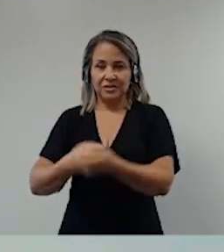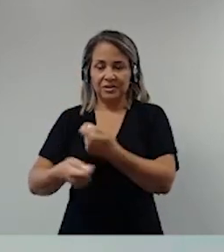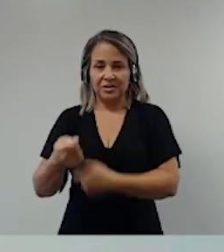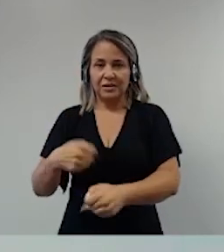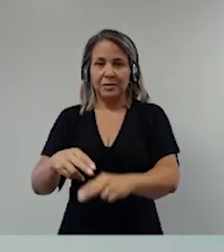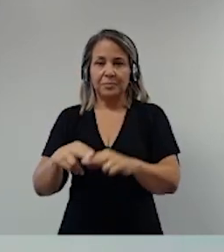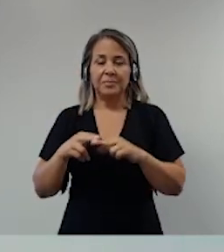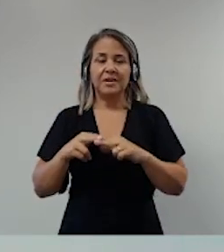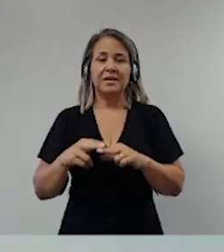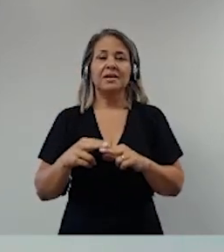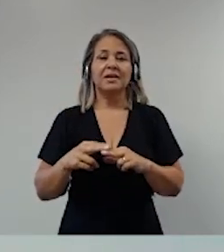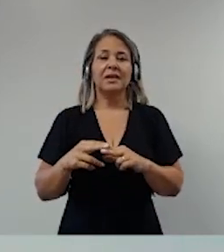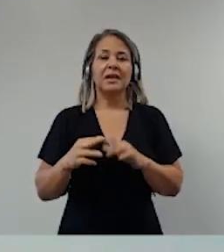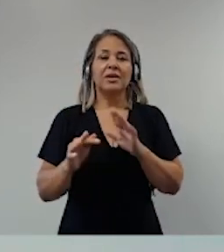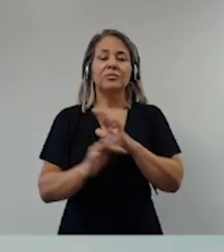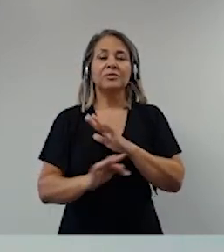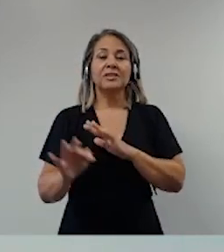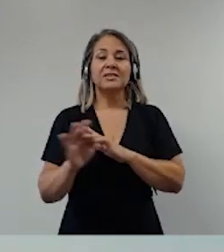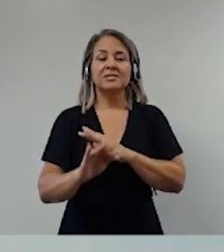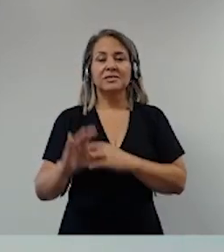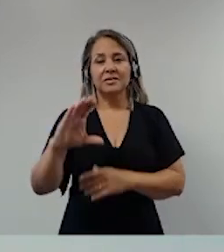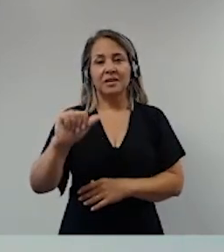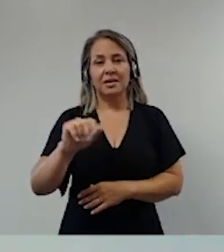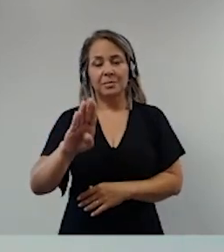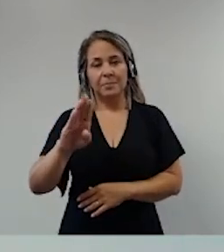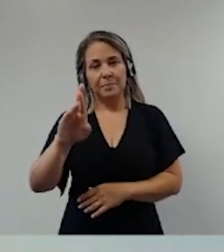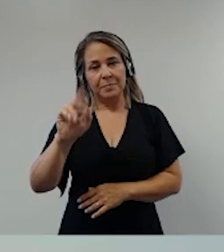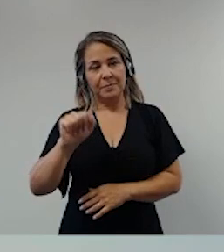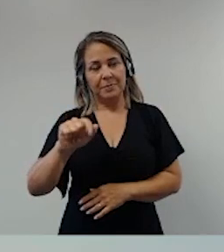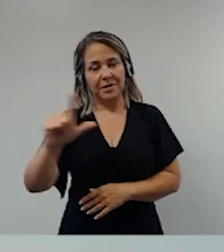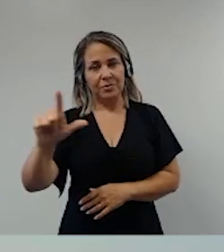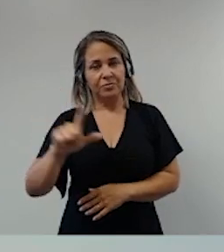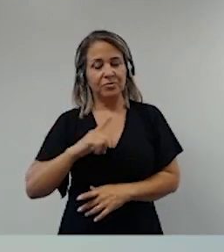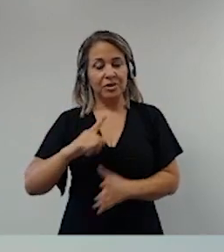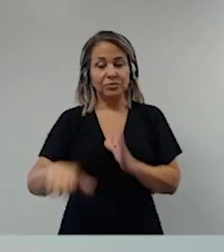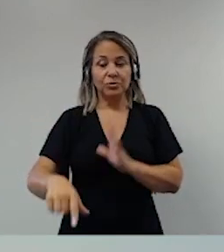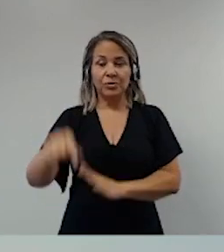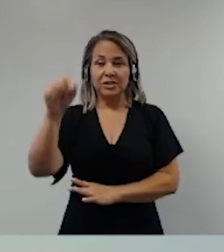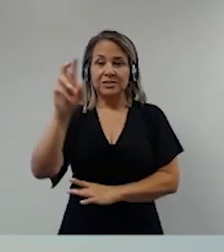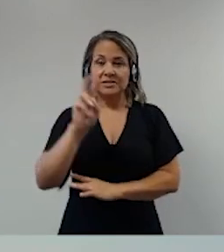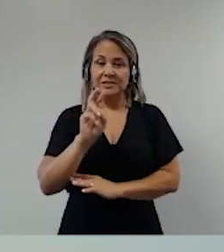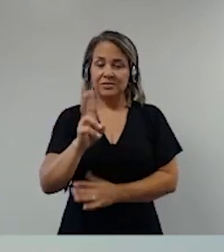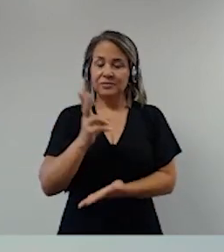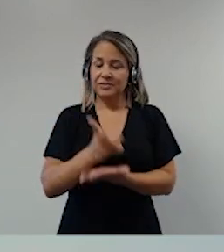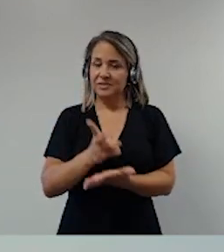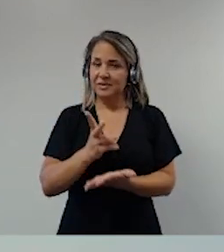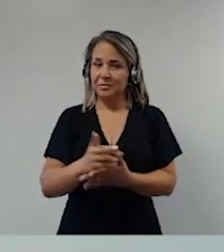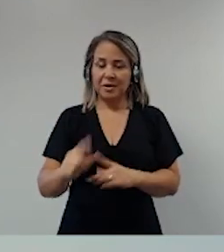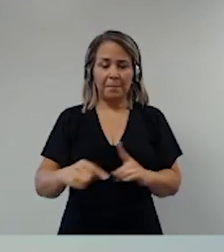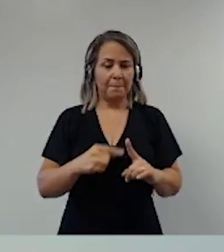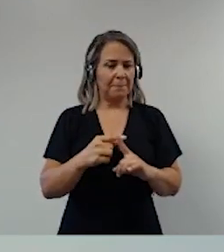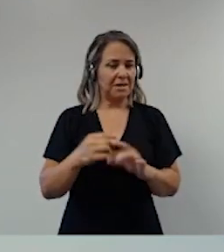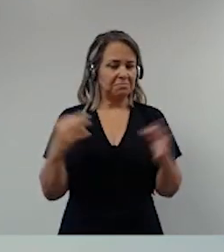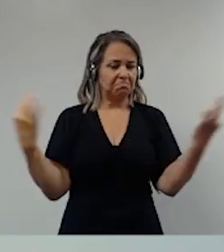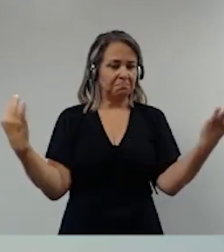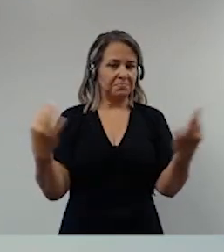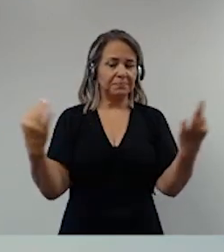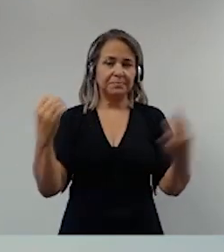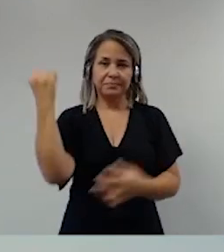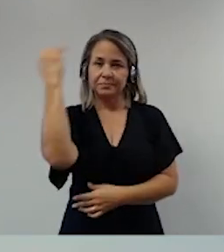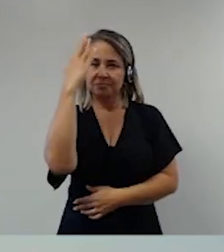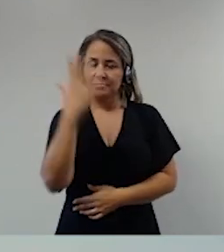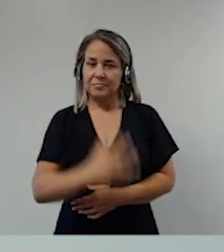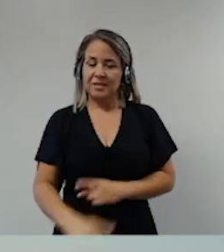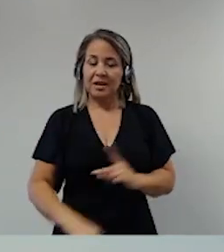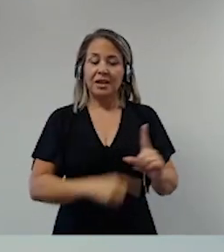Dom Cabral. Foi eleita 5 vezes consecutivas uma das diretoras jurídicas mais admiradas do Brasil e, por